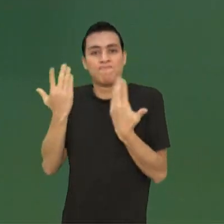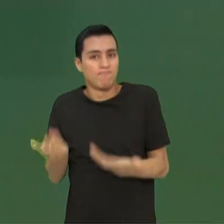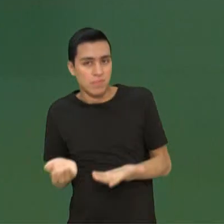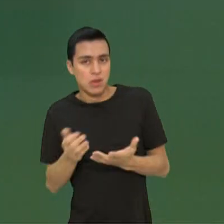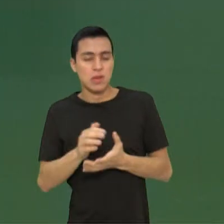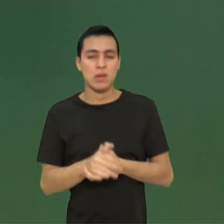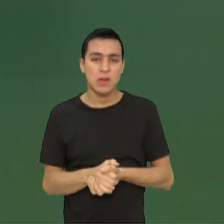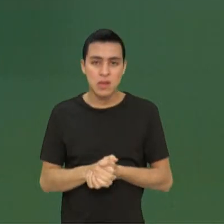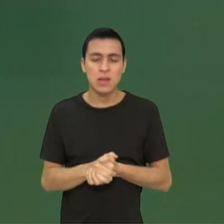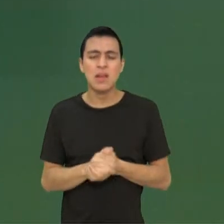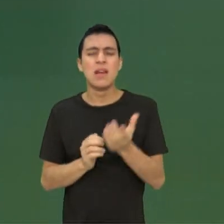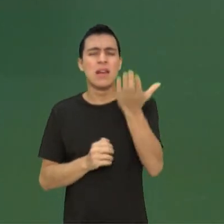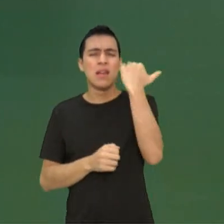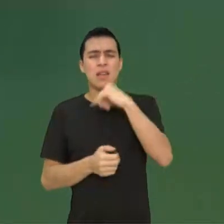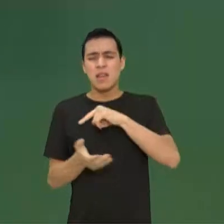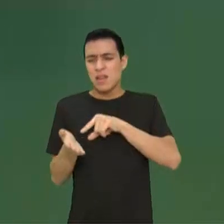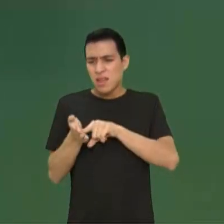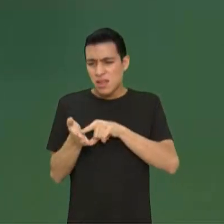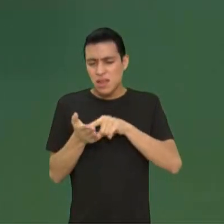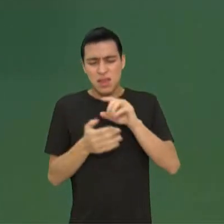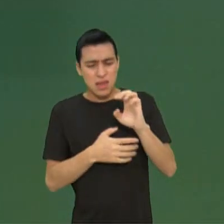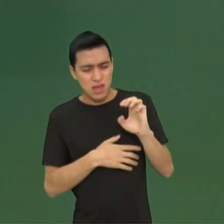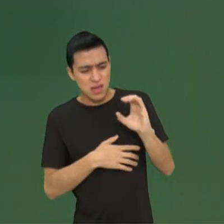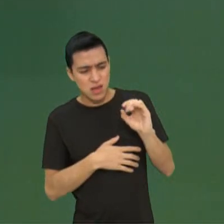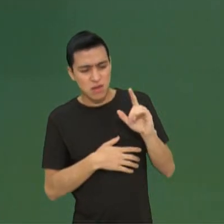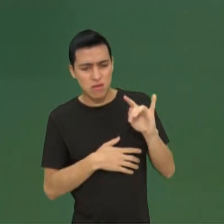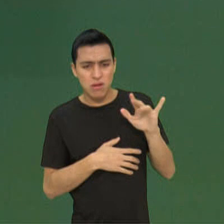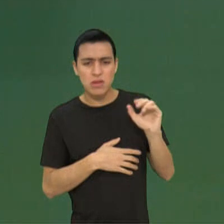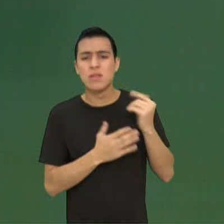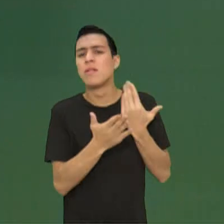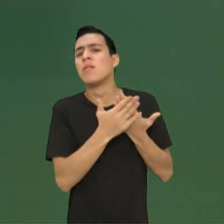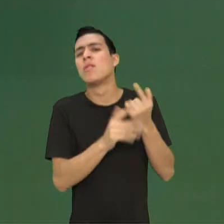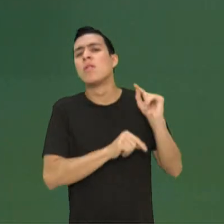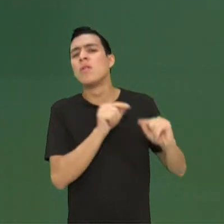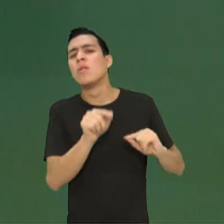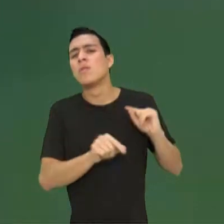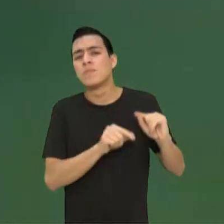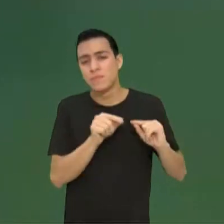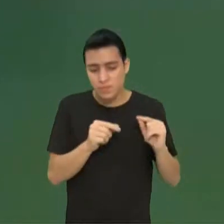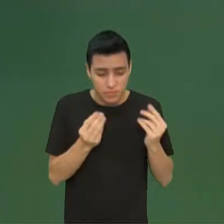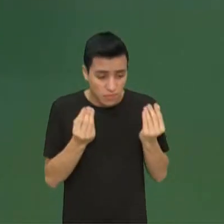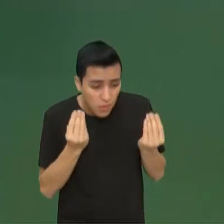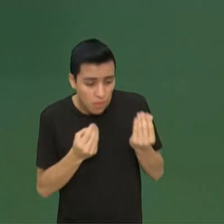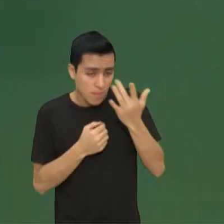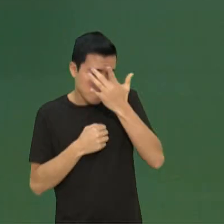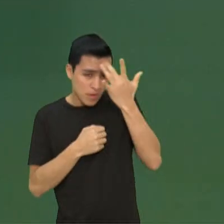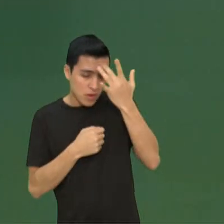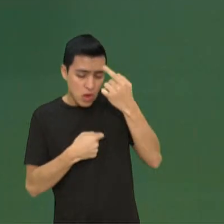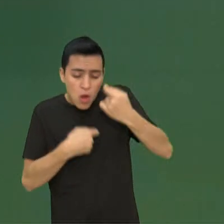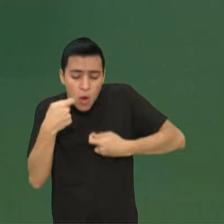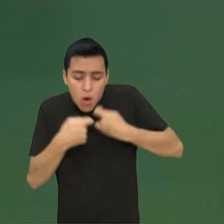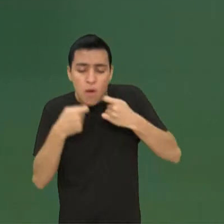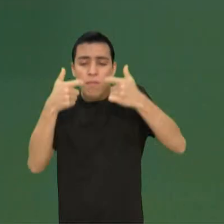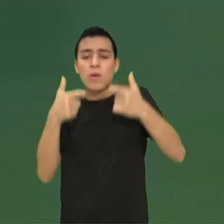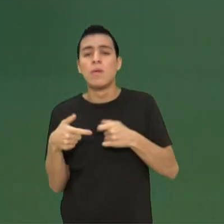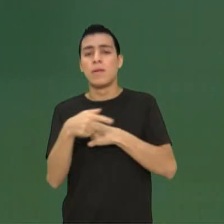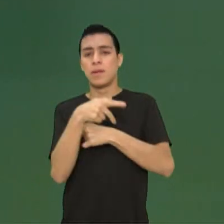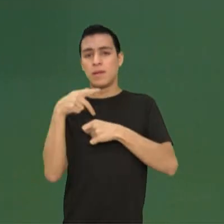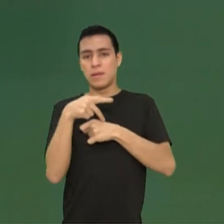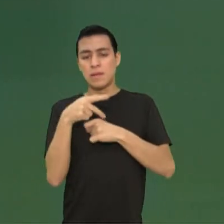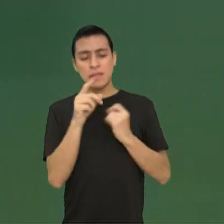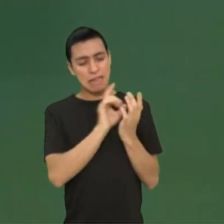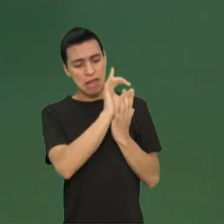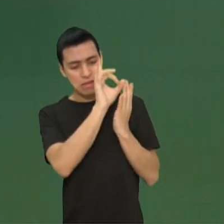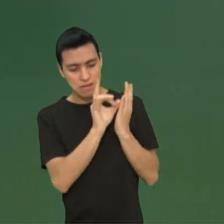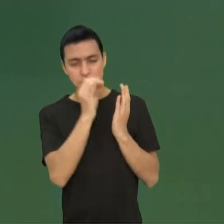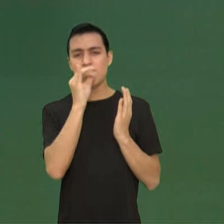bom? Existe um estudo que em ecologia, gente, ele trabalha com o quanto as pessoas comem num país. Só para vocês